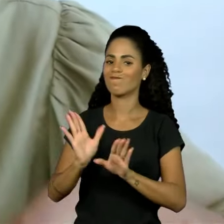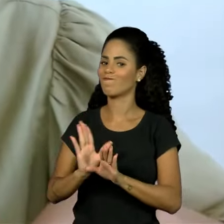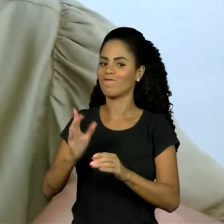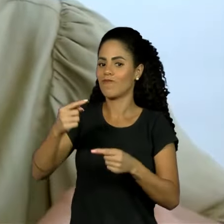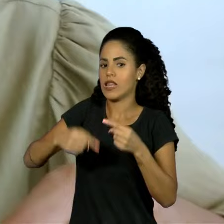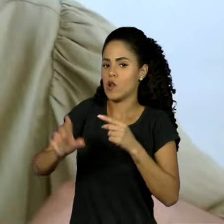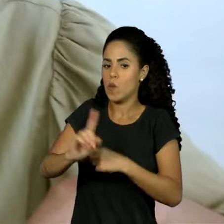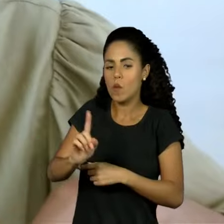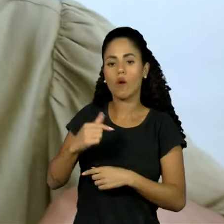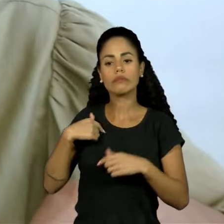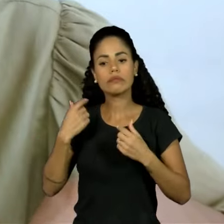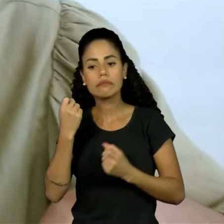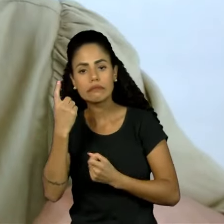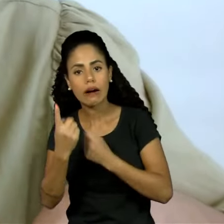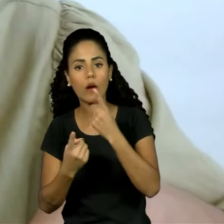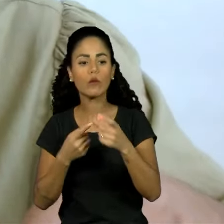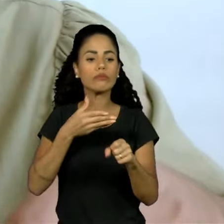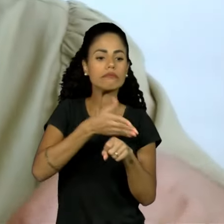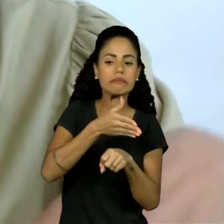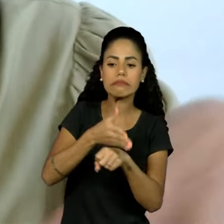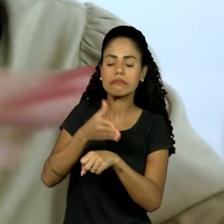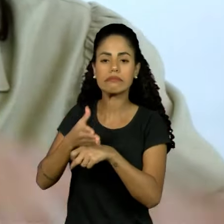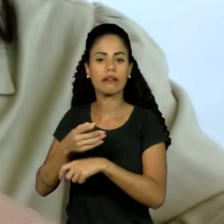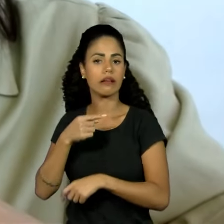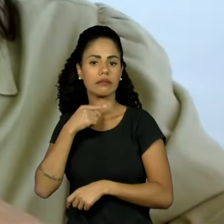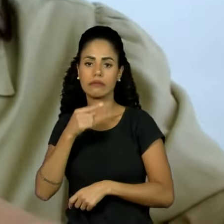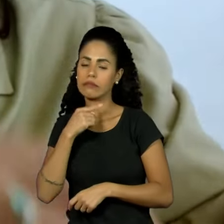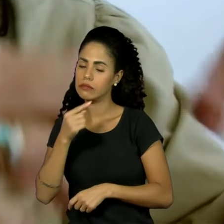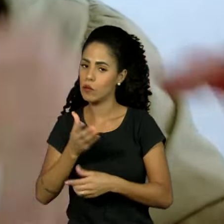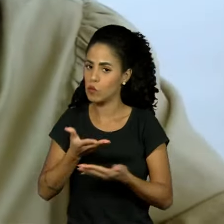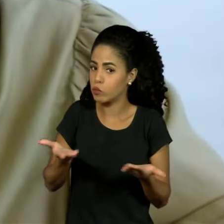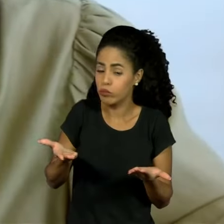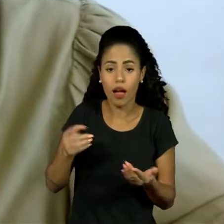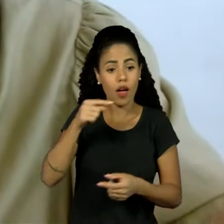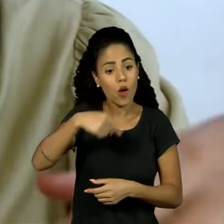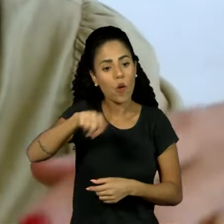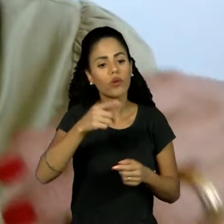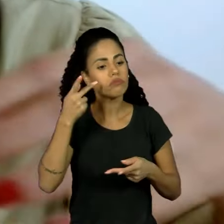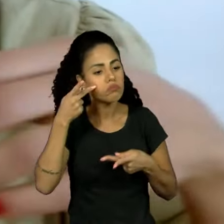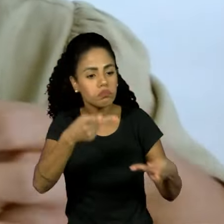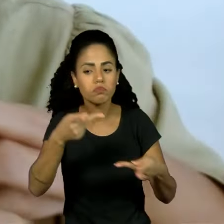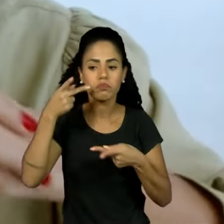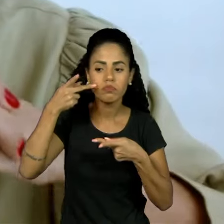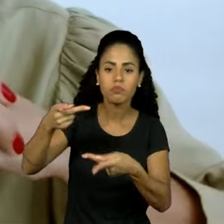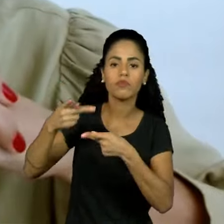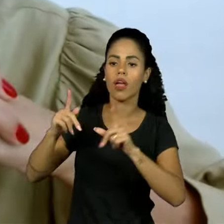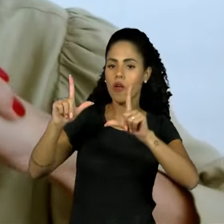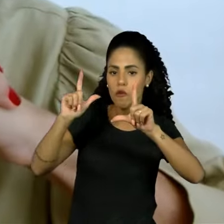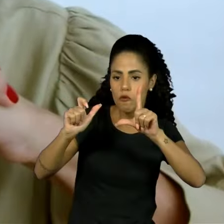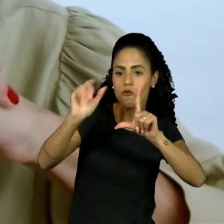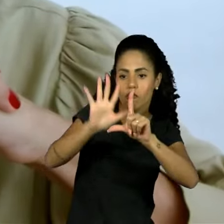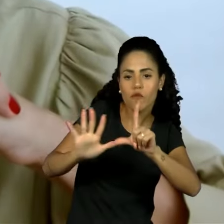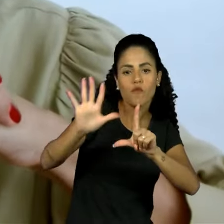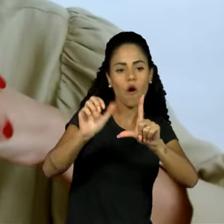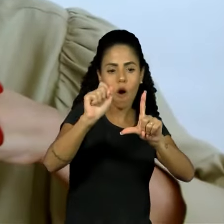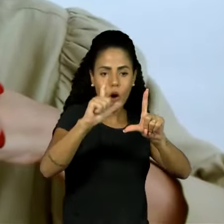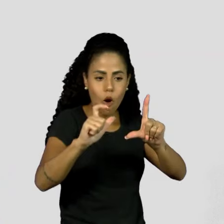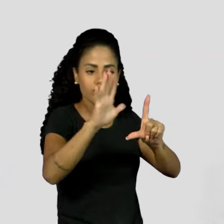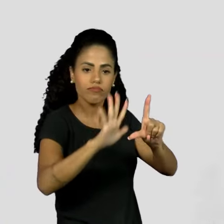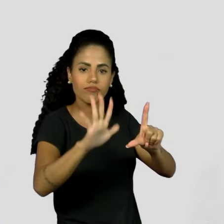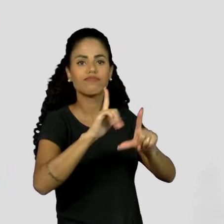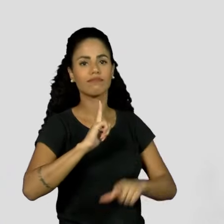são poucos sítios que a gente não identificou, e os demais a gente visitou e as fotografias estão todas